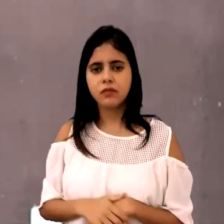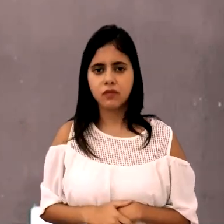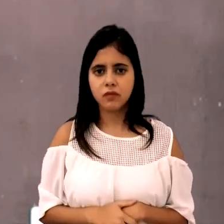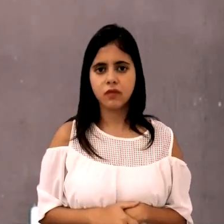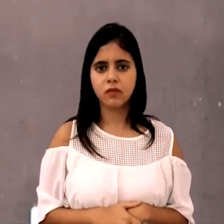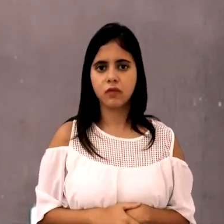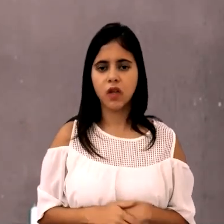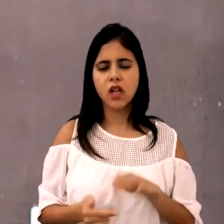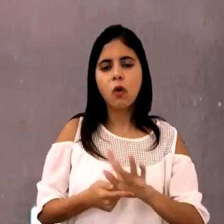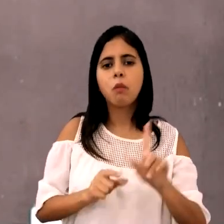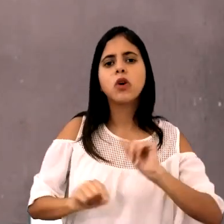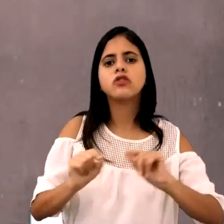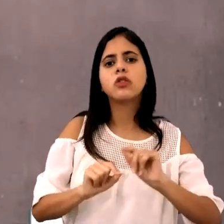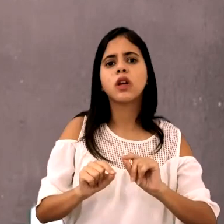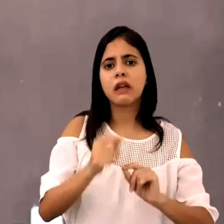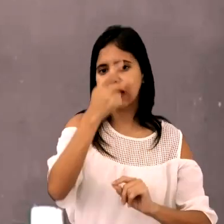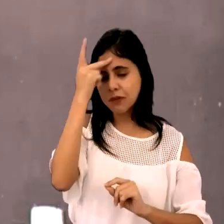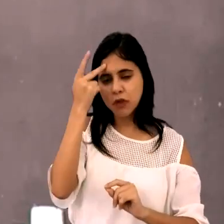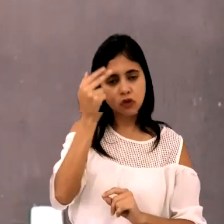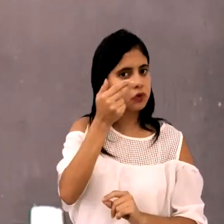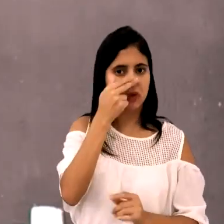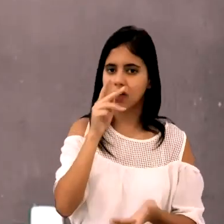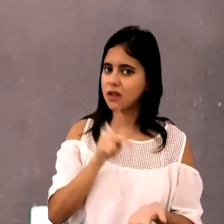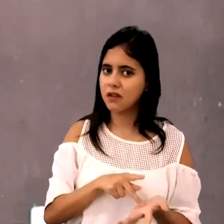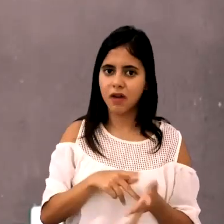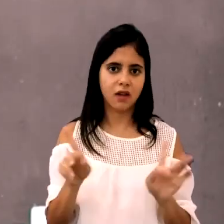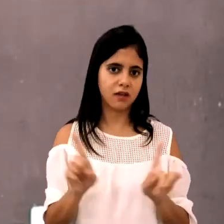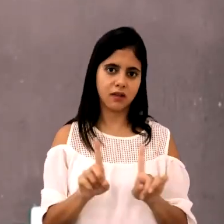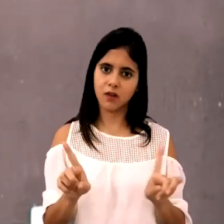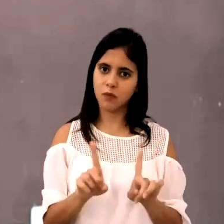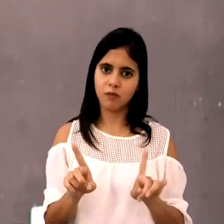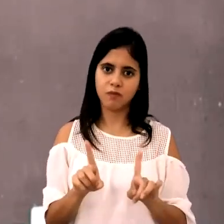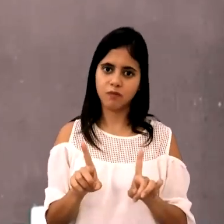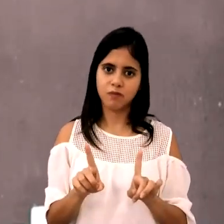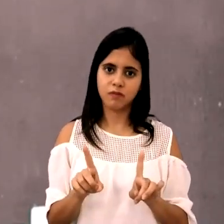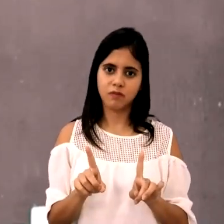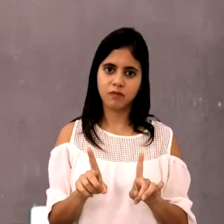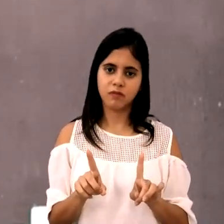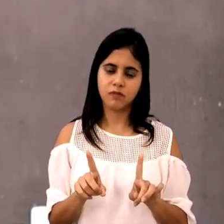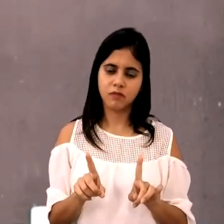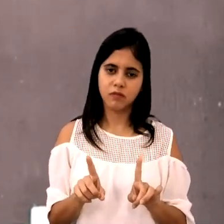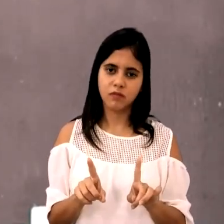São mundanos. Têm um coração desviado da verdade.